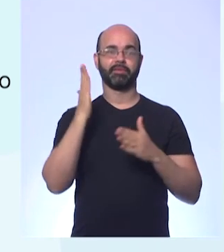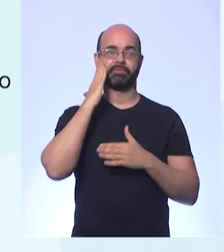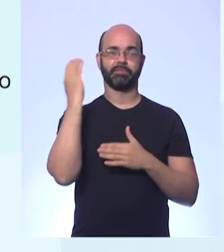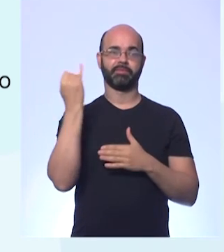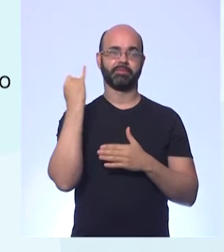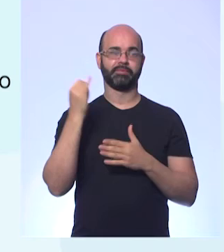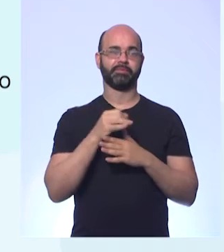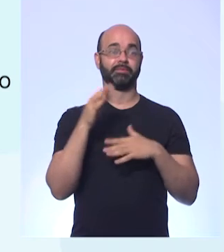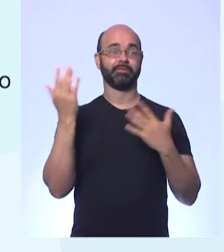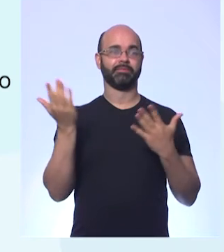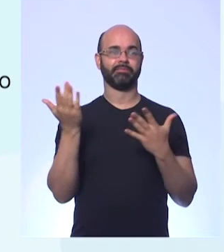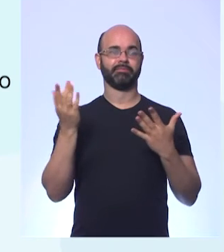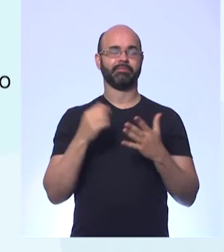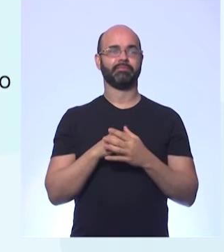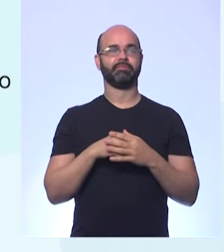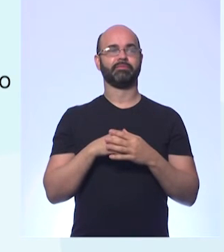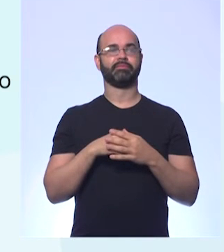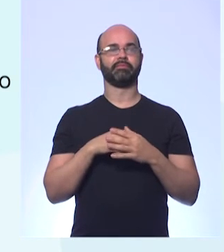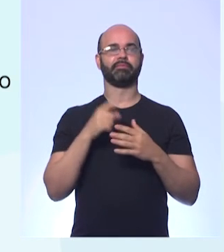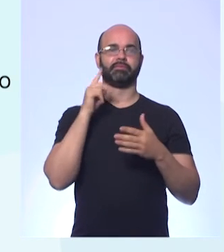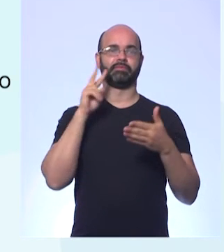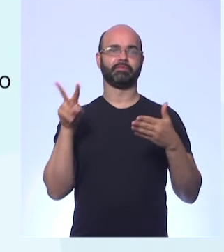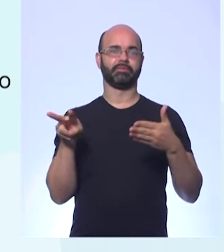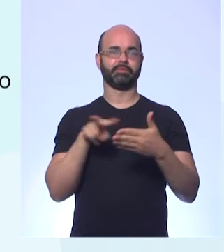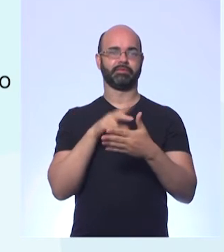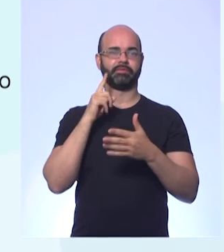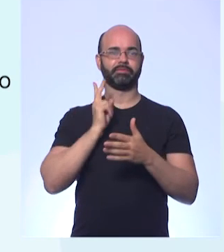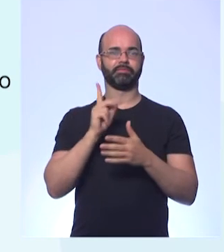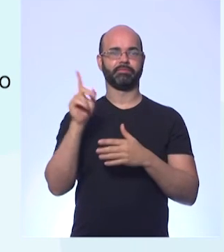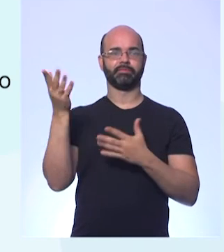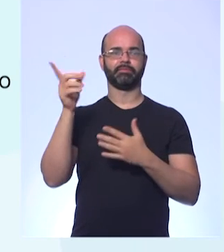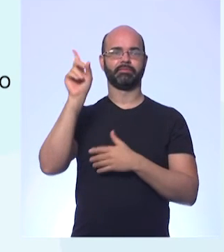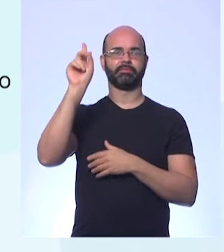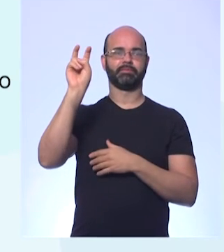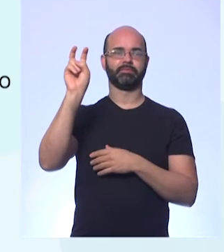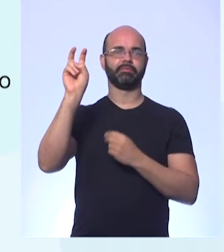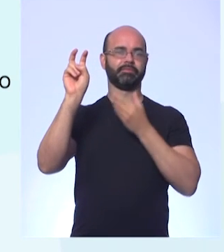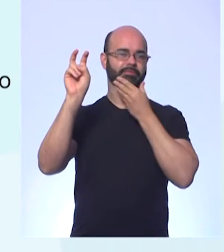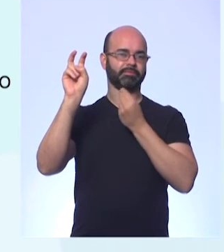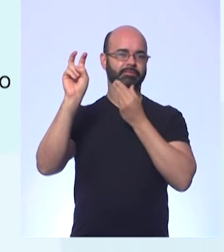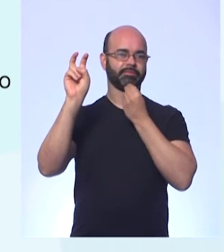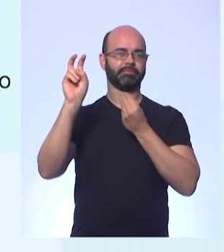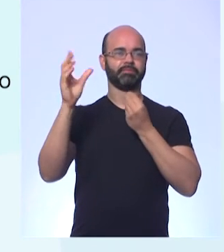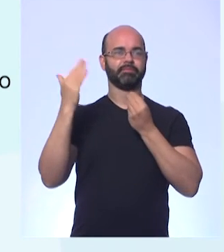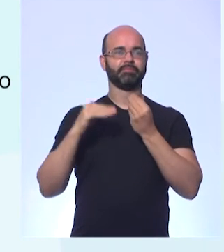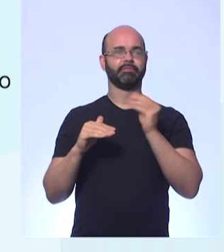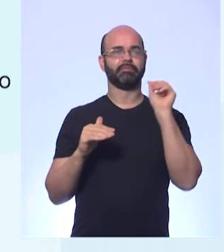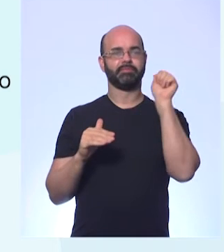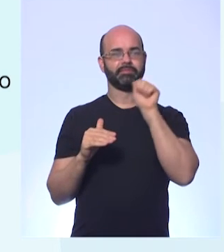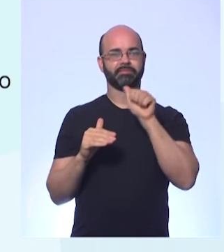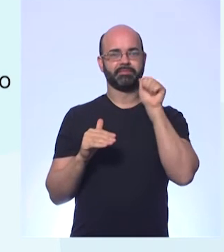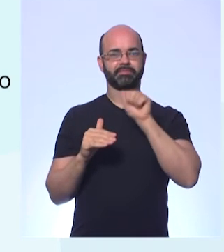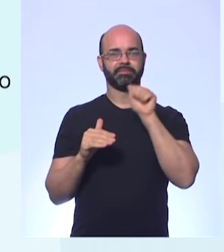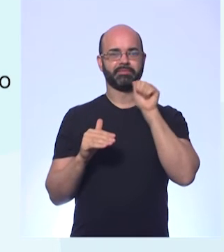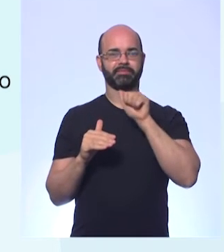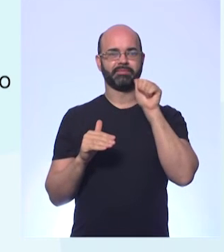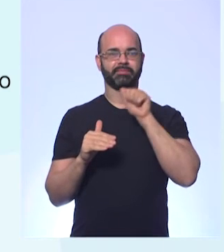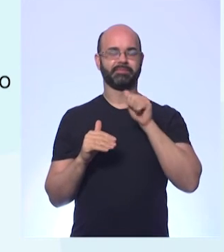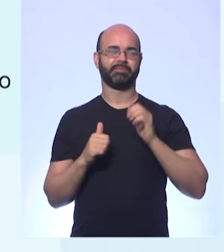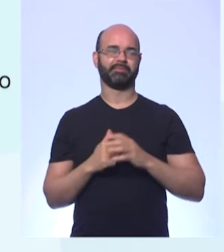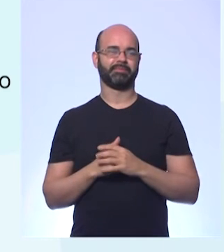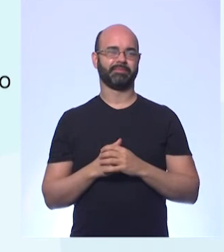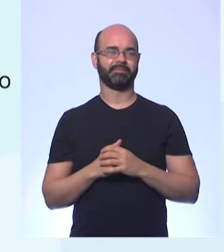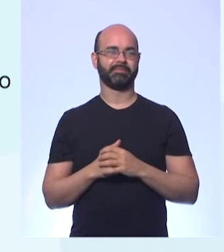gente escreve na ordem que lê e coloca aqui em cima agora ó, o número de meninos e embaixo o número de